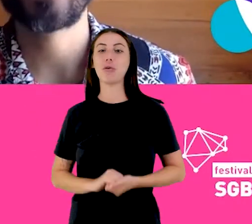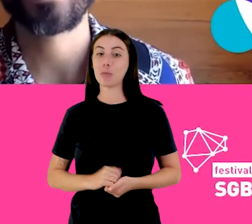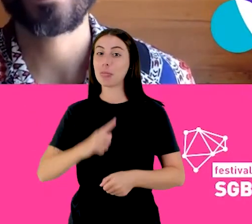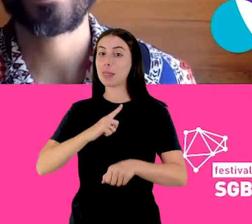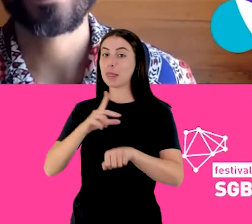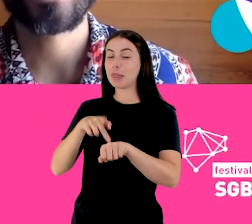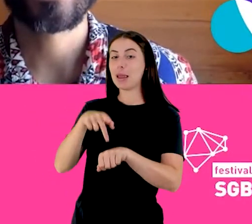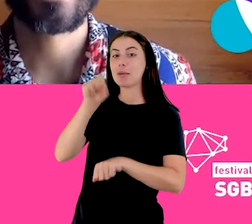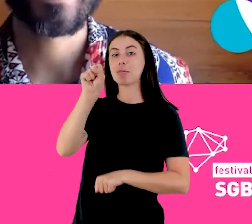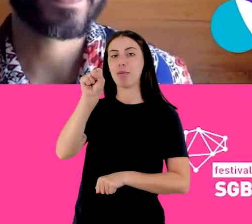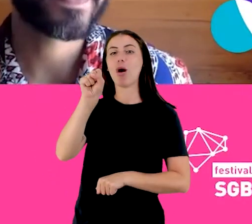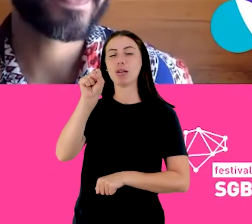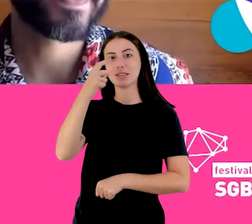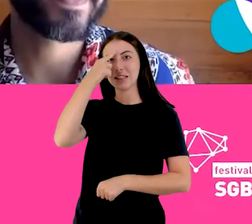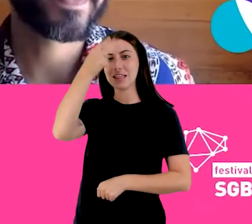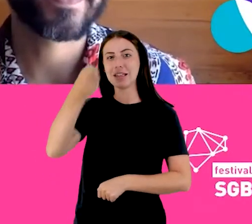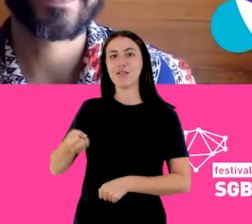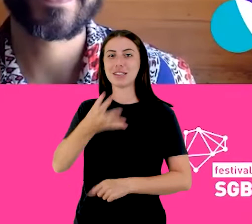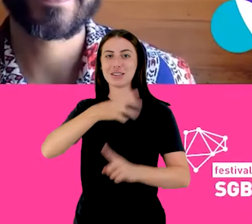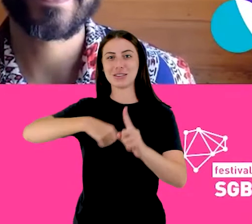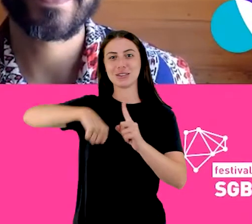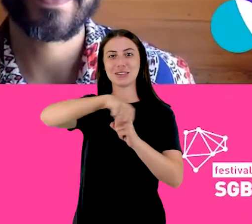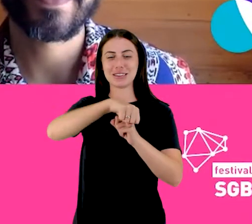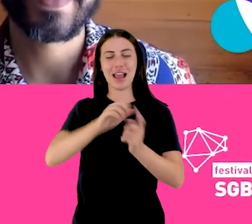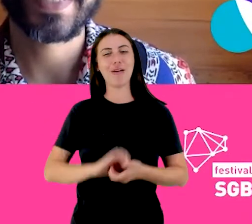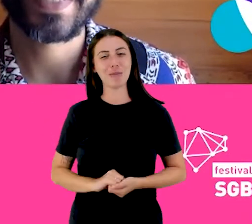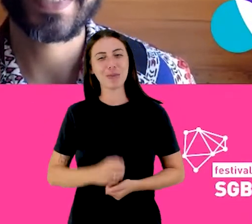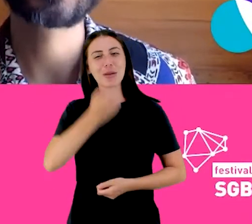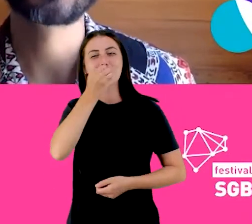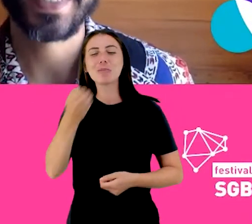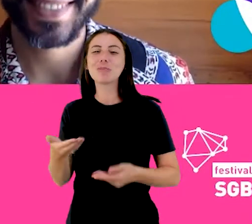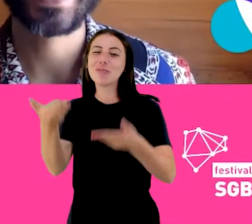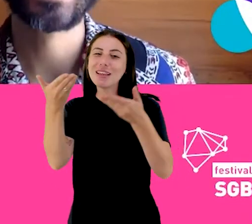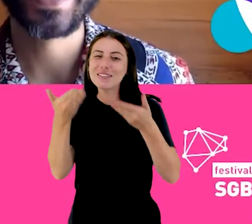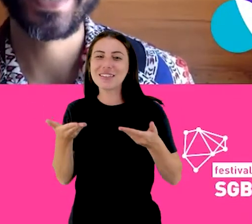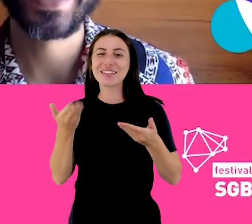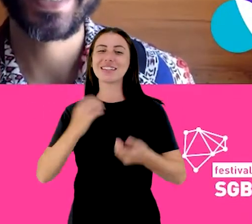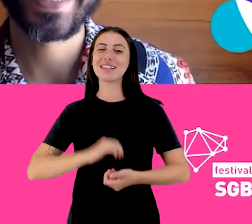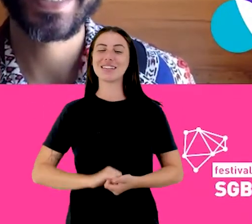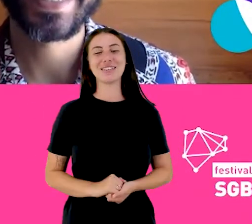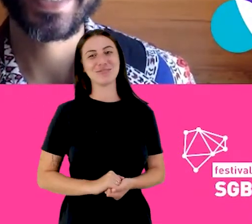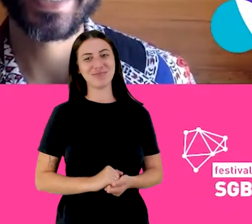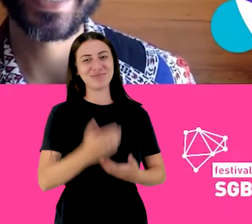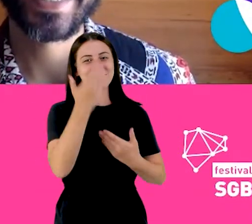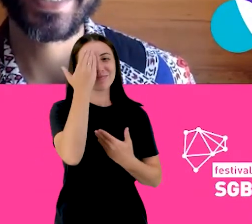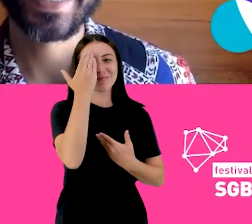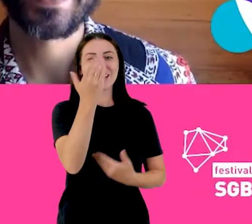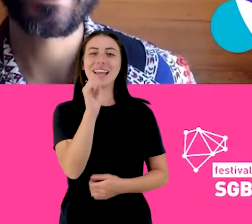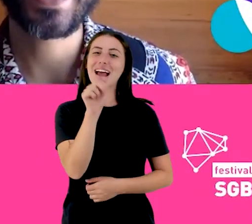administração também, pós-graduado em inovação social pelo Amani Institute. Seja bem-vindo,